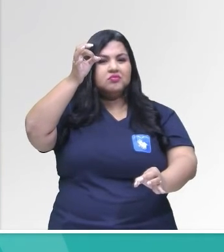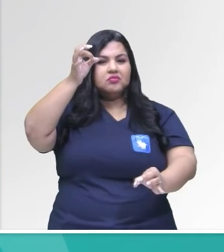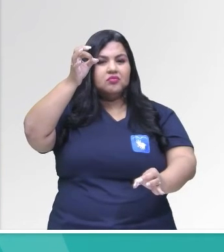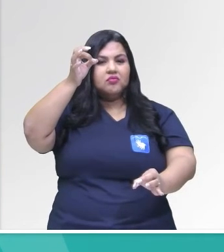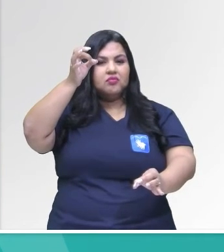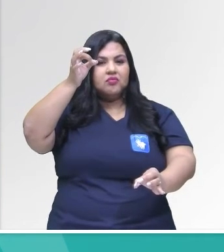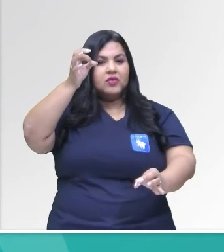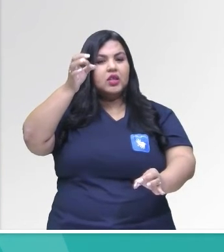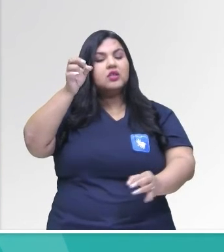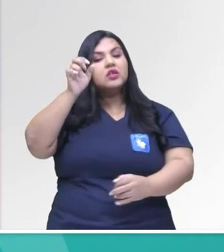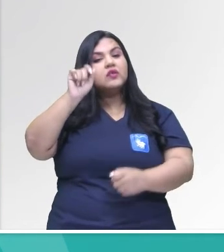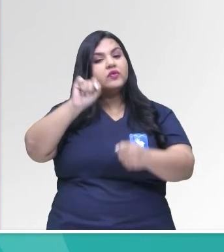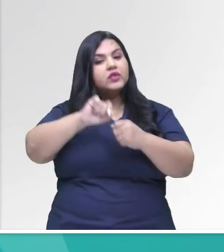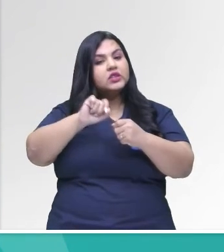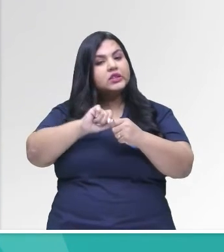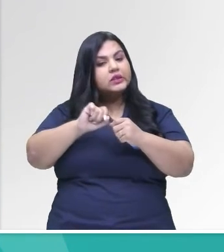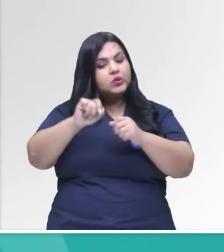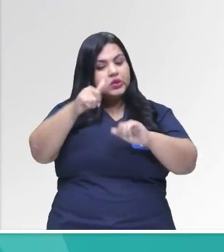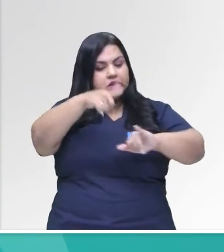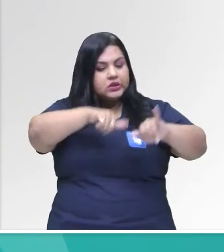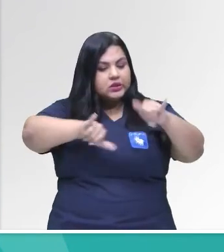Era isso que ele estava fazendo, experimento.